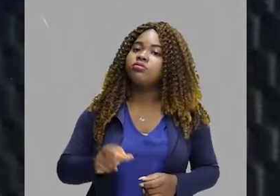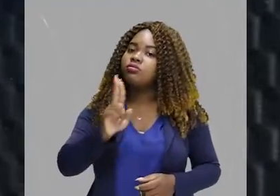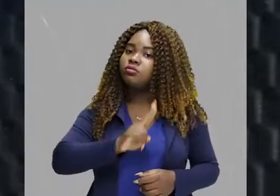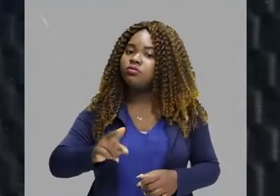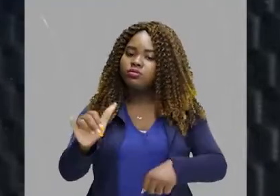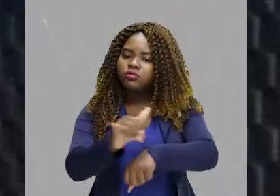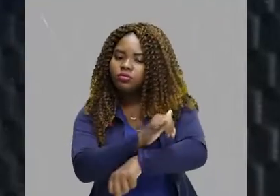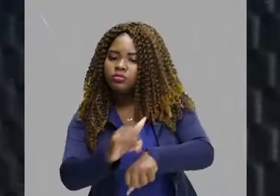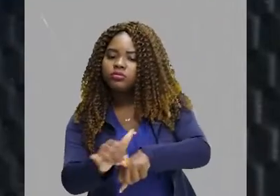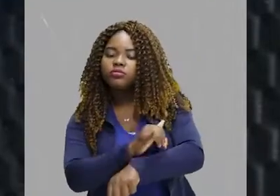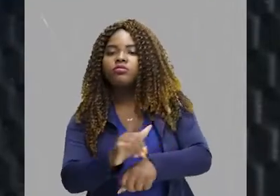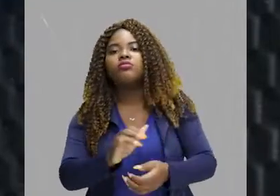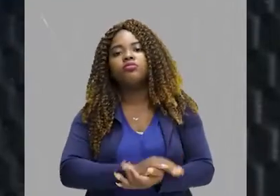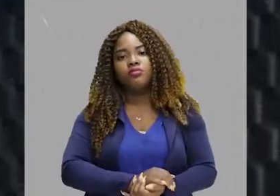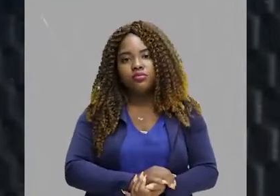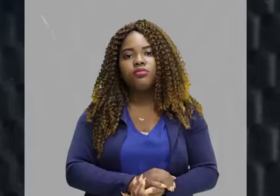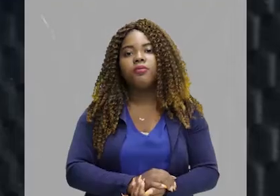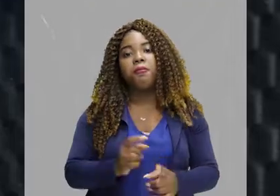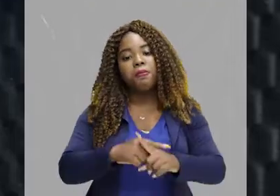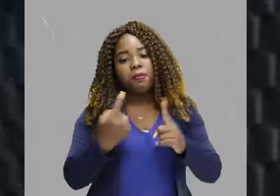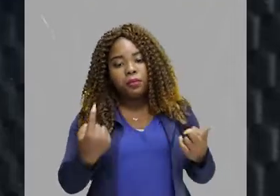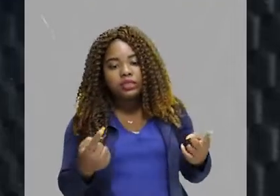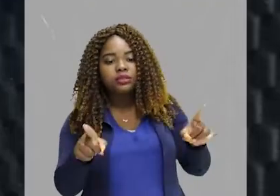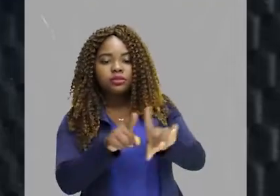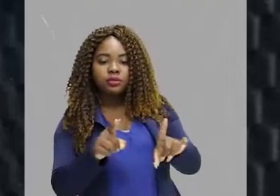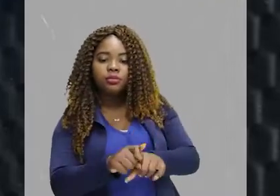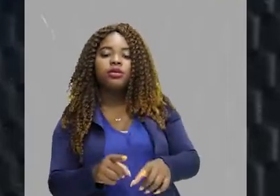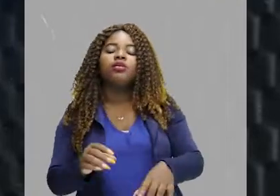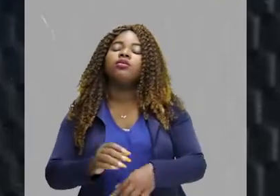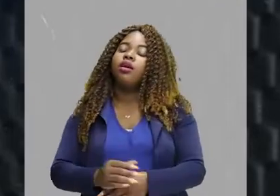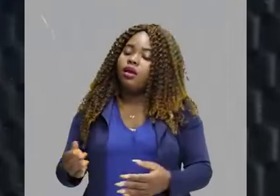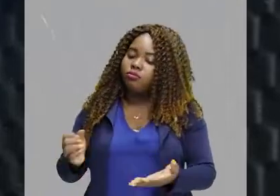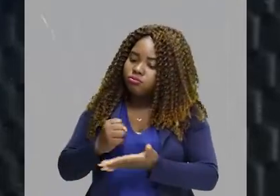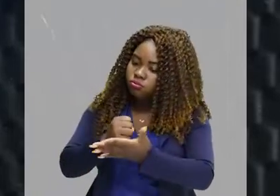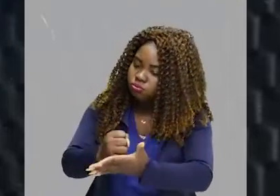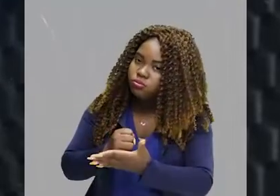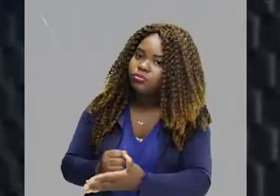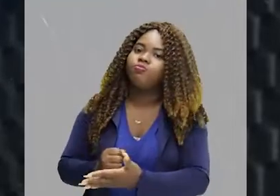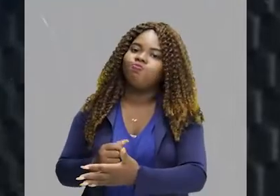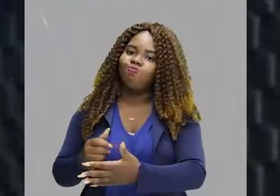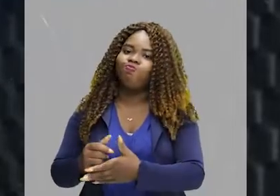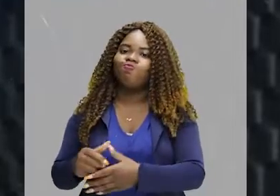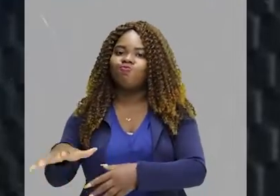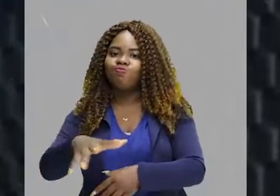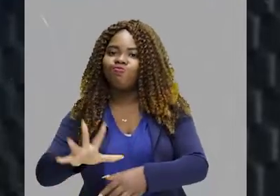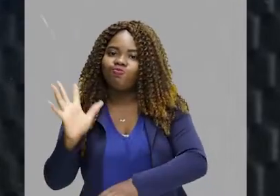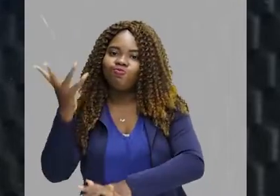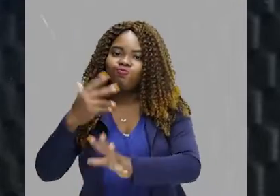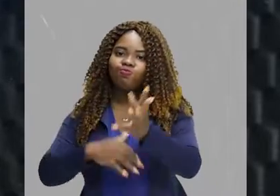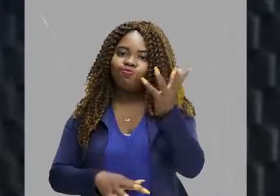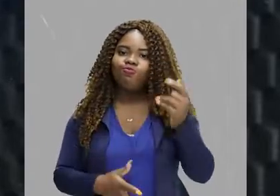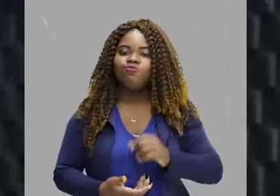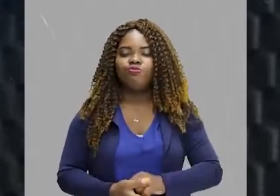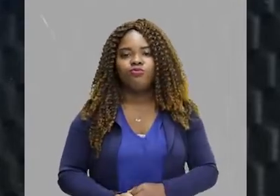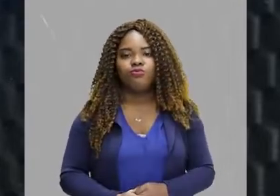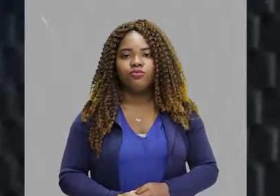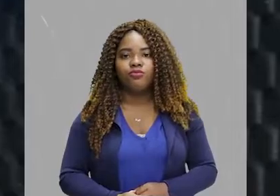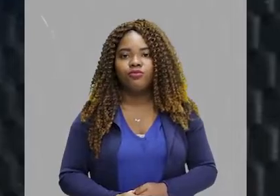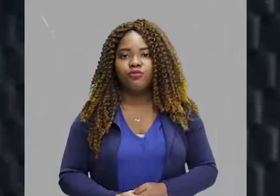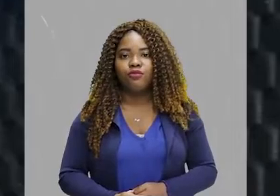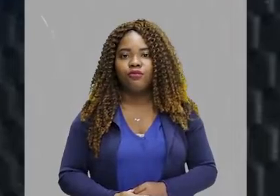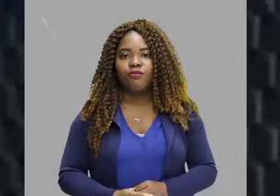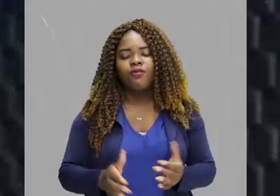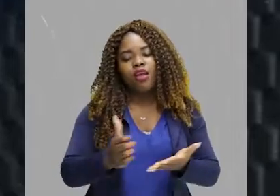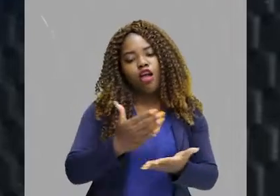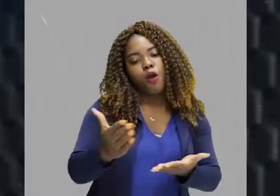como estratégia de marketing, mas ao mesmo tempo, por outro lado, elas estão poluindo menos o meio ambiente. Isso é uma coisa boa, positiva.